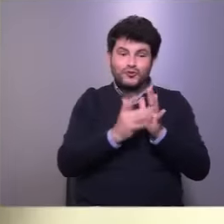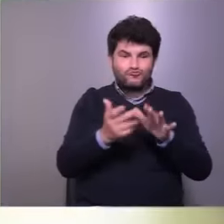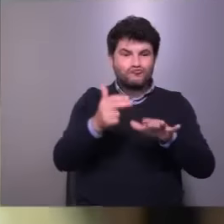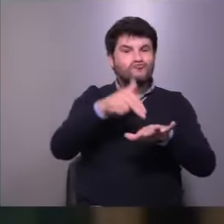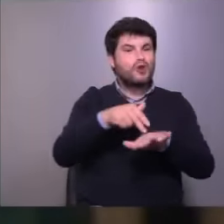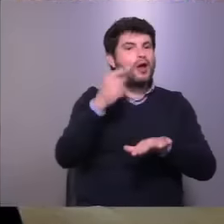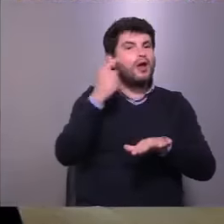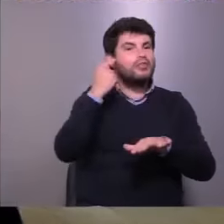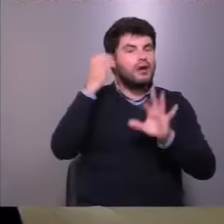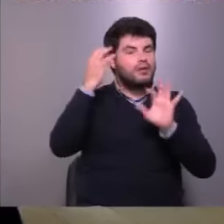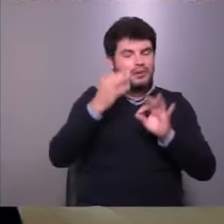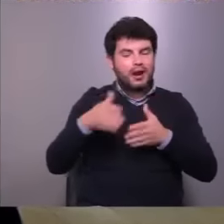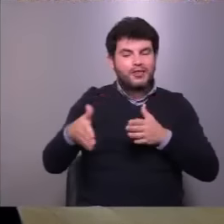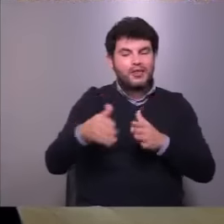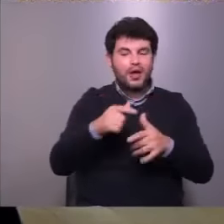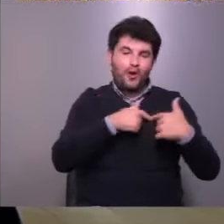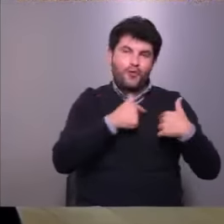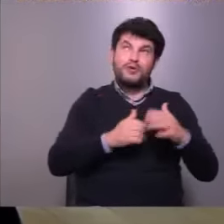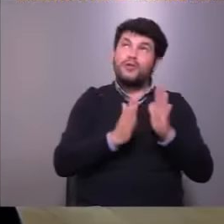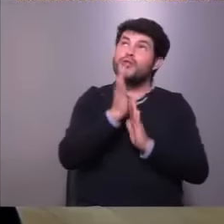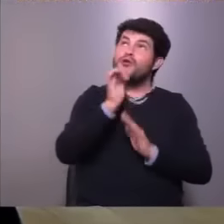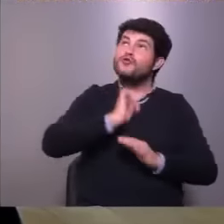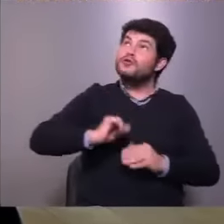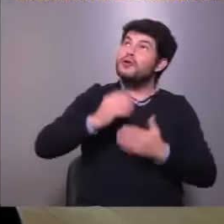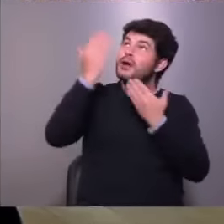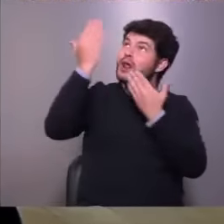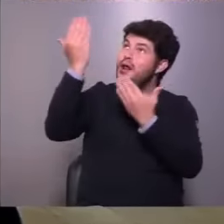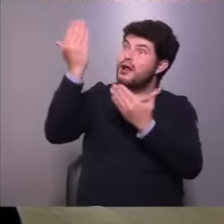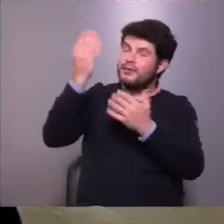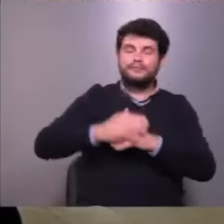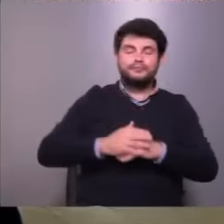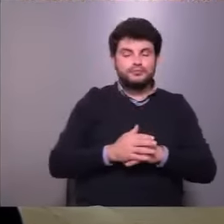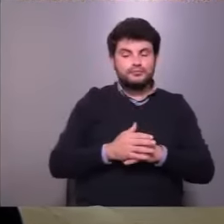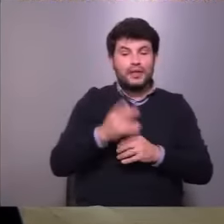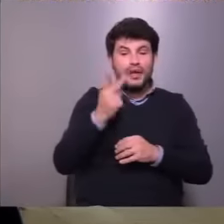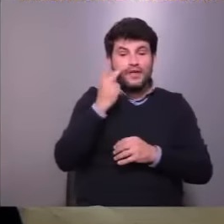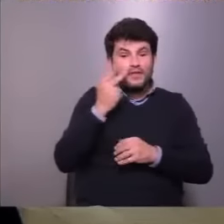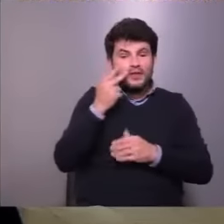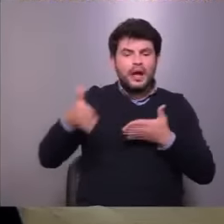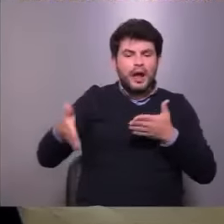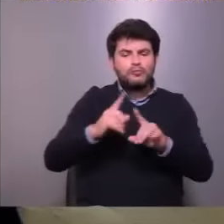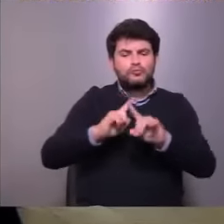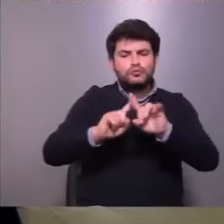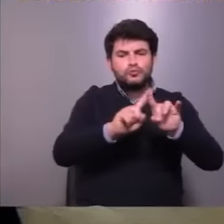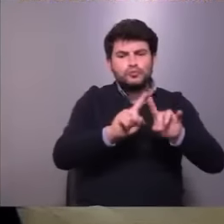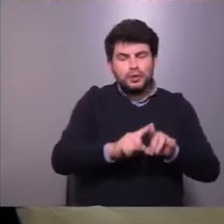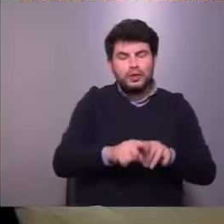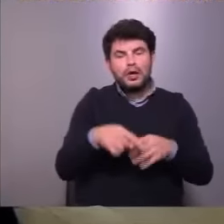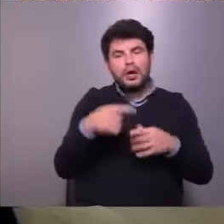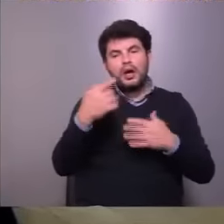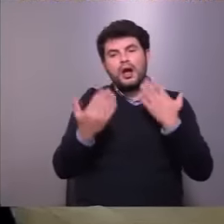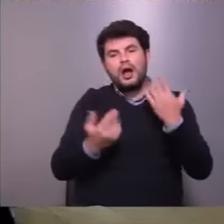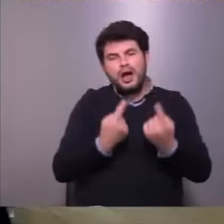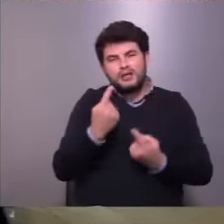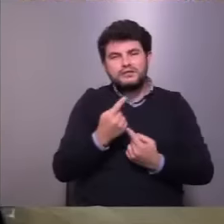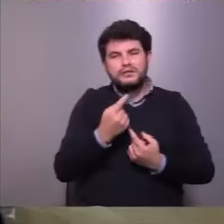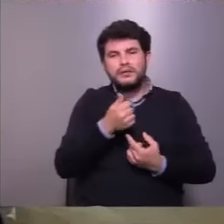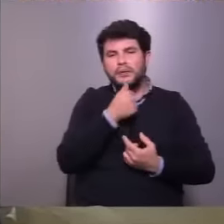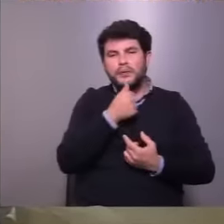eternidade, quer acender sempre em nossos corações a luz do ressuscitado que nos conduz ao coração do nosso